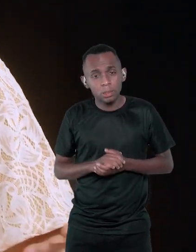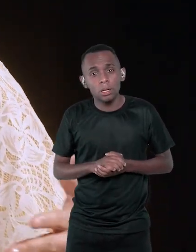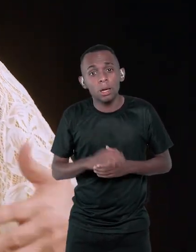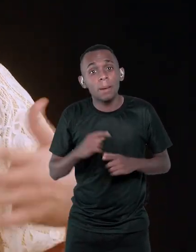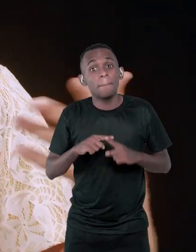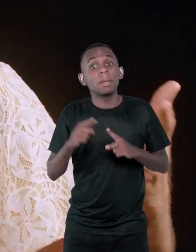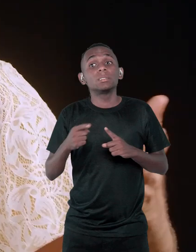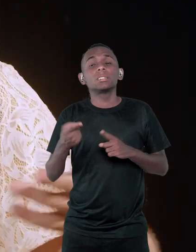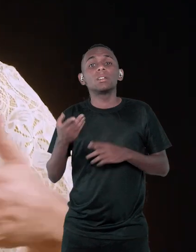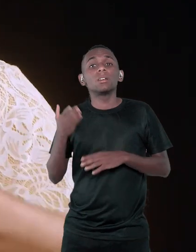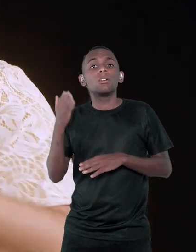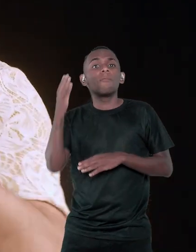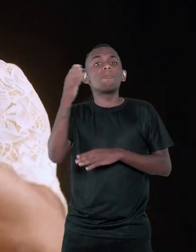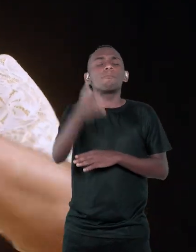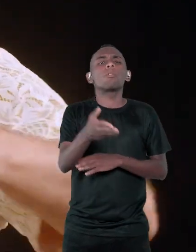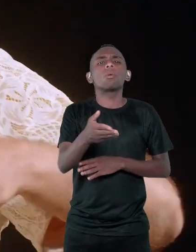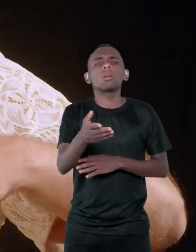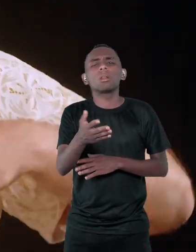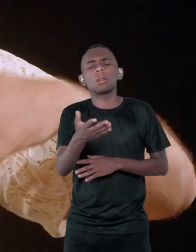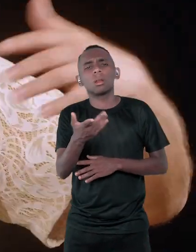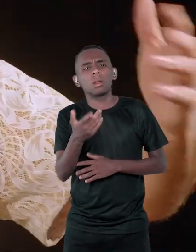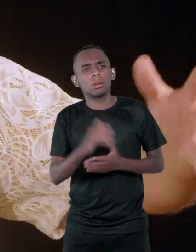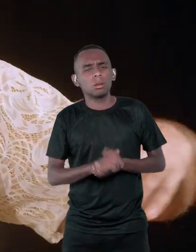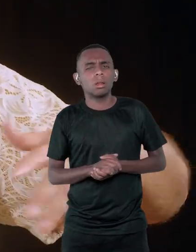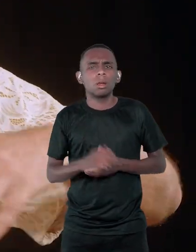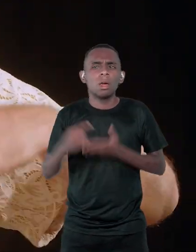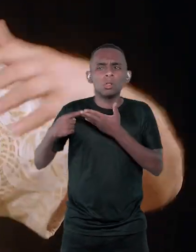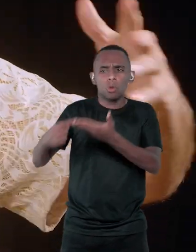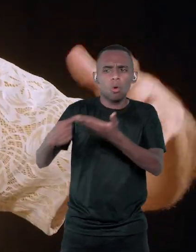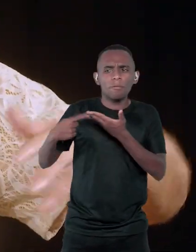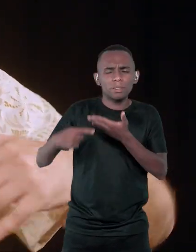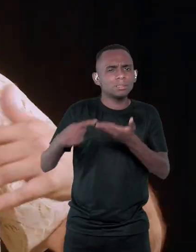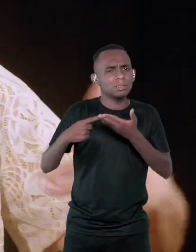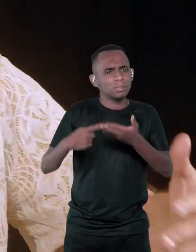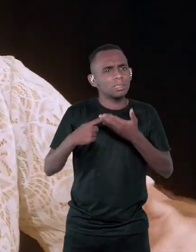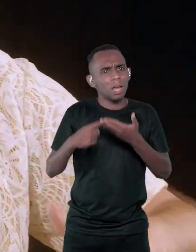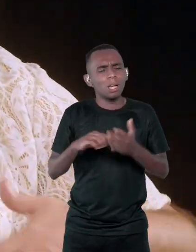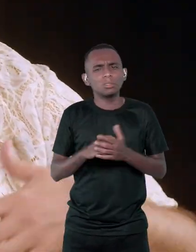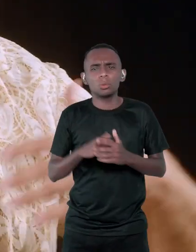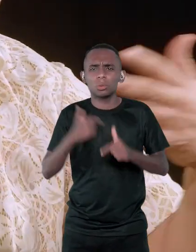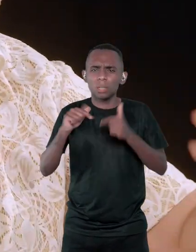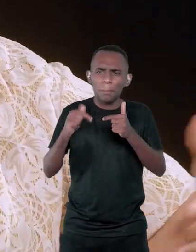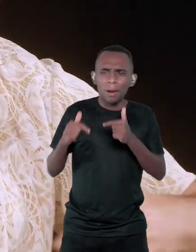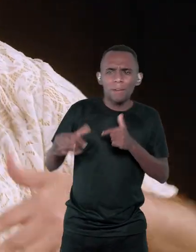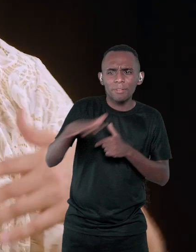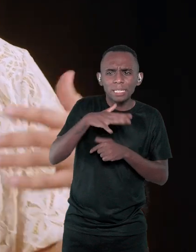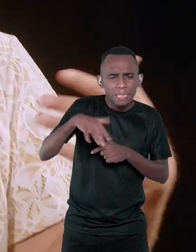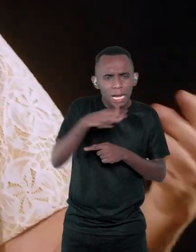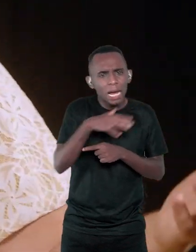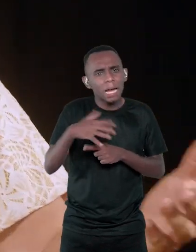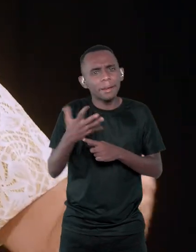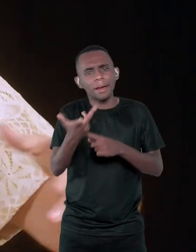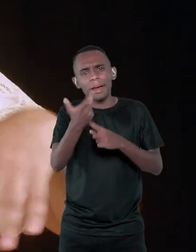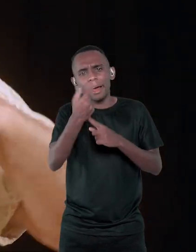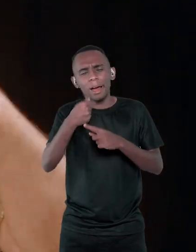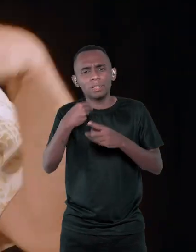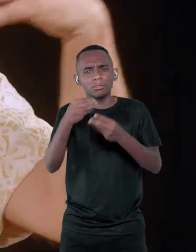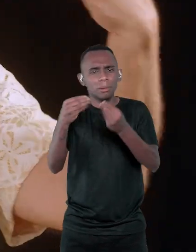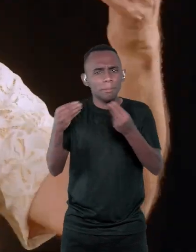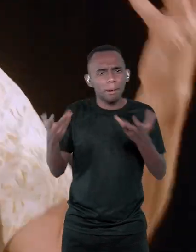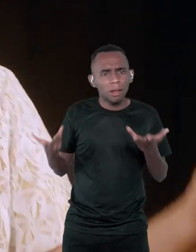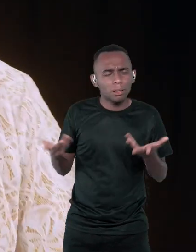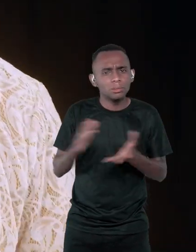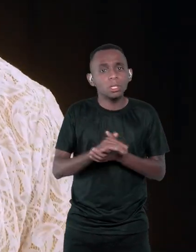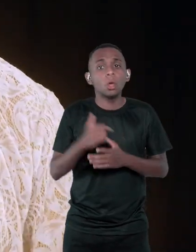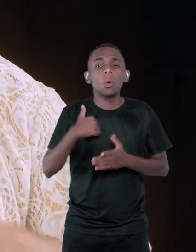parar na Folha de São Paulo uma série de acasos, a Lilian Patti, o Leão Servo me convidaram, e eu trabalhava com artes plásticas, eu comecei a escrever isso, e eu dançava, e eu comecei a escrever